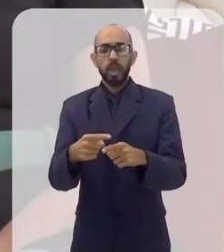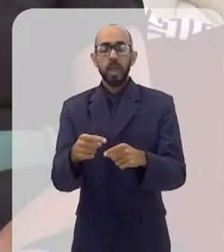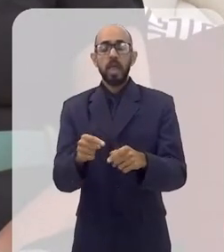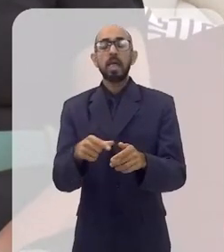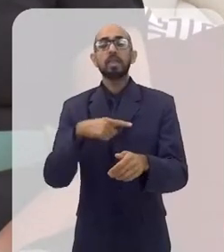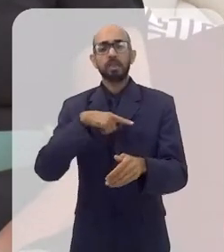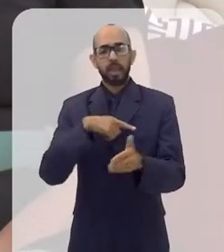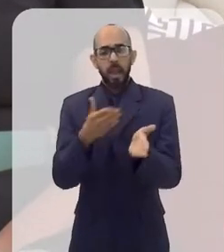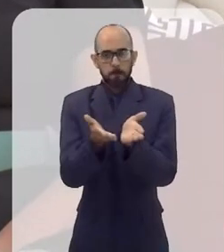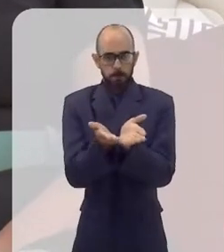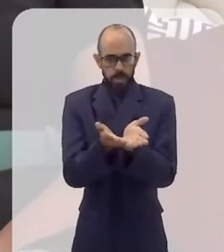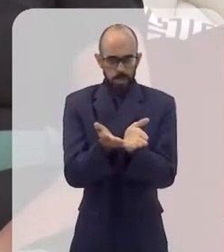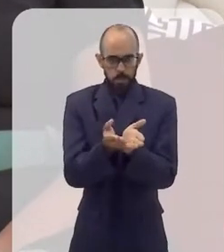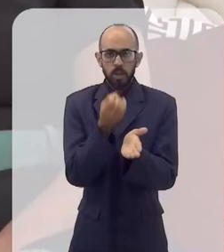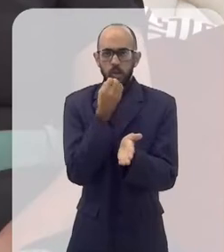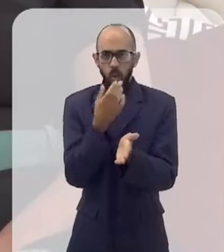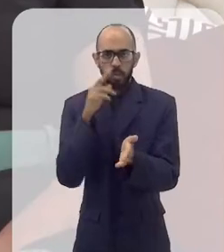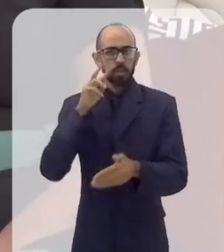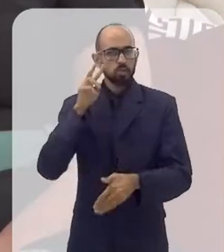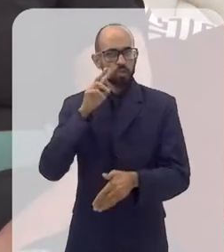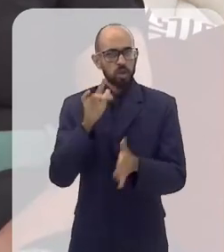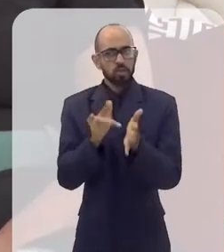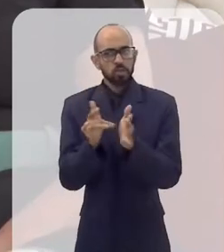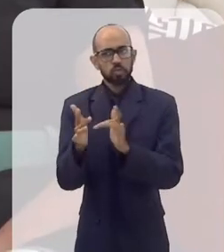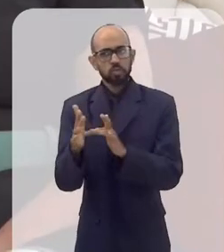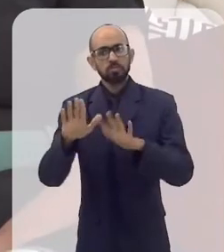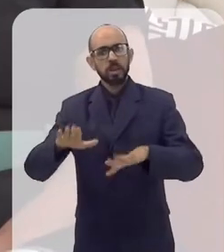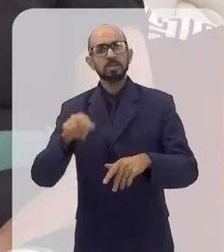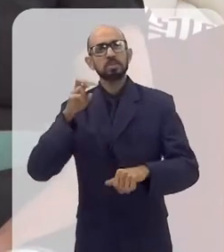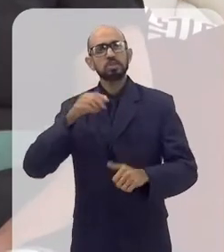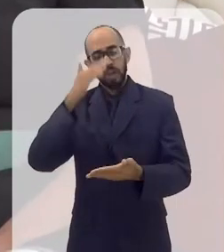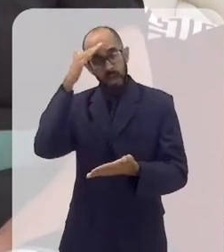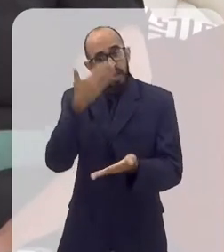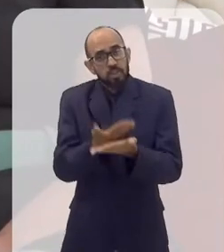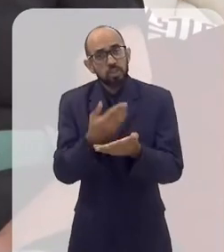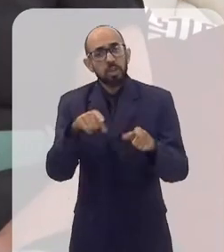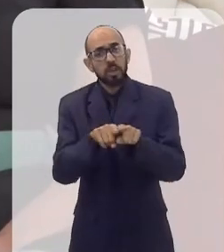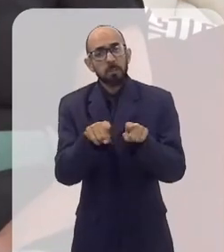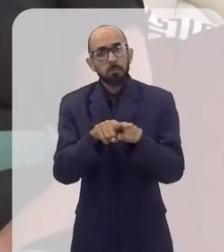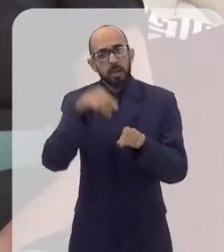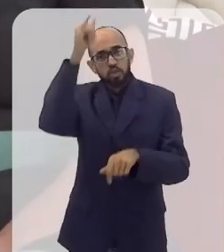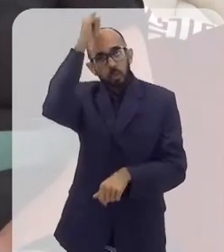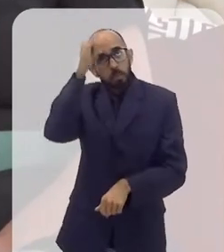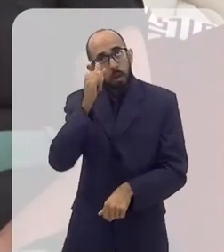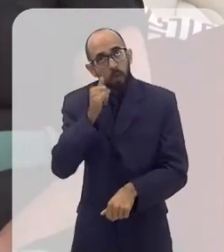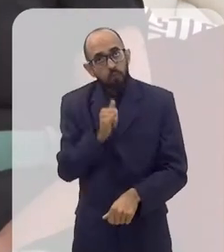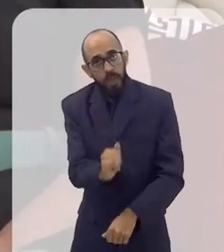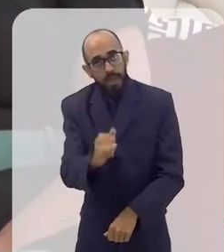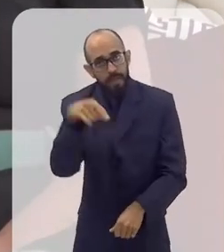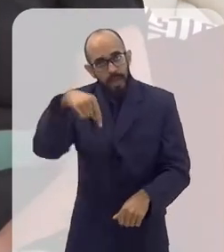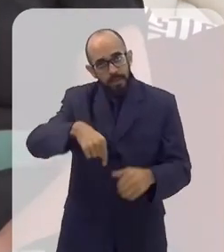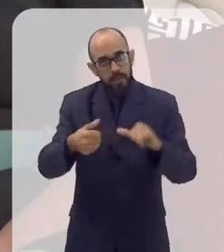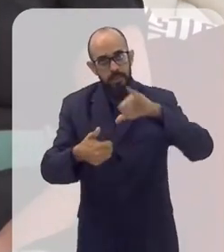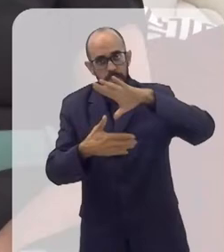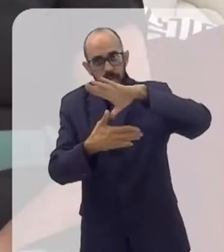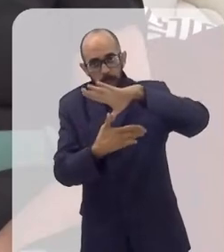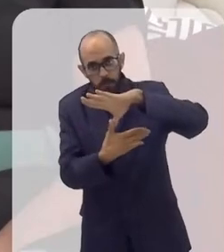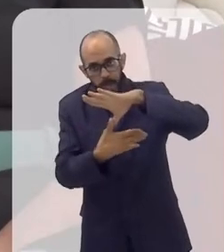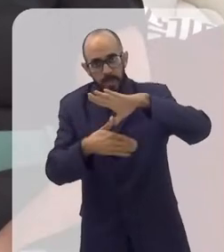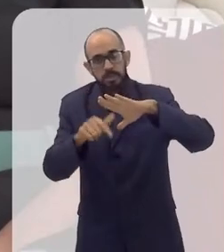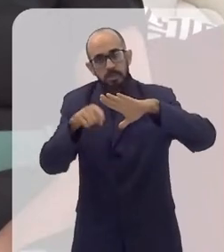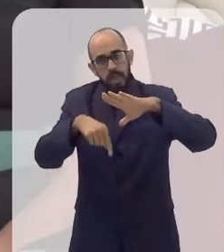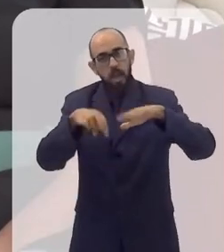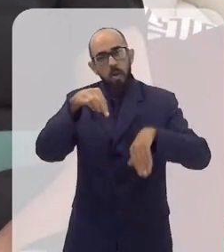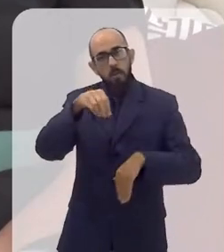Cristo em Jerusalém e seus arredores, nós acreditamos também no Livro de Mórmon, que é um profeta que viveu aqui nas Américas e